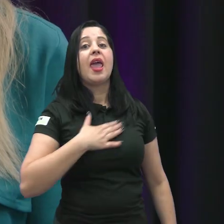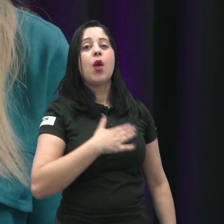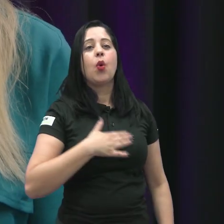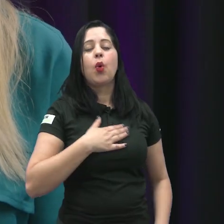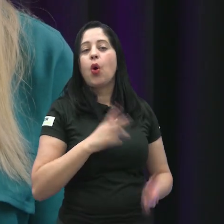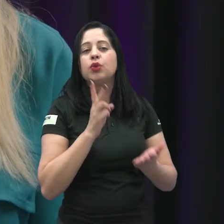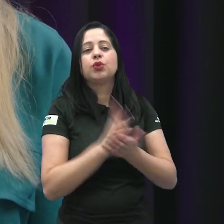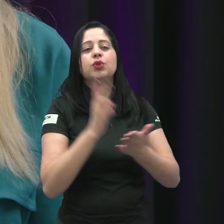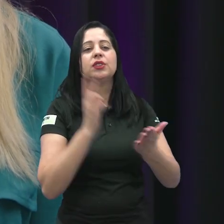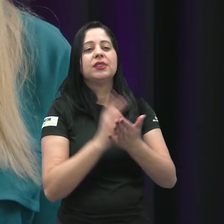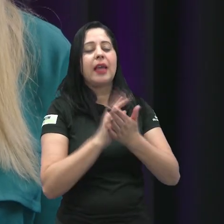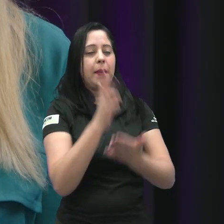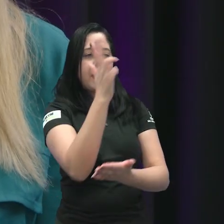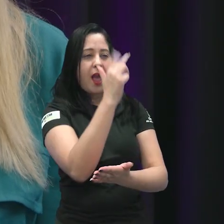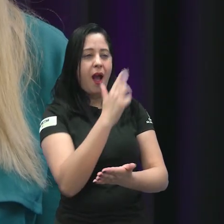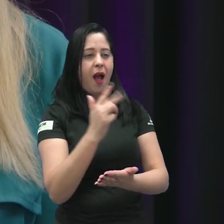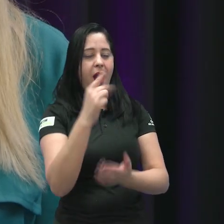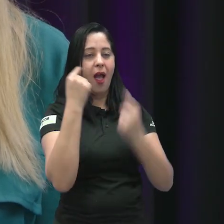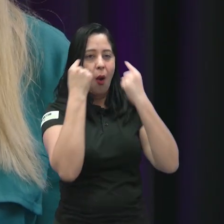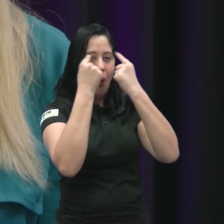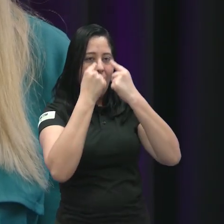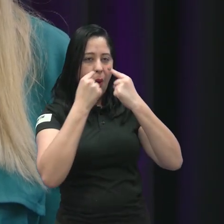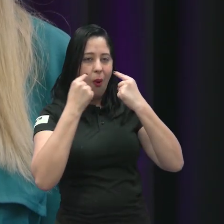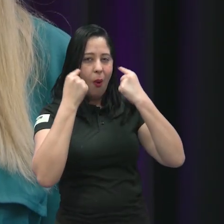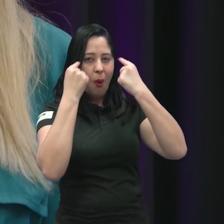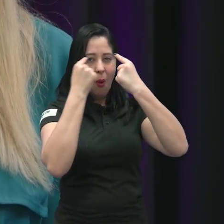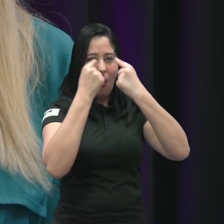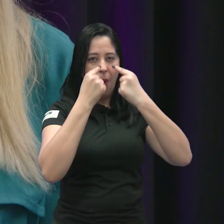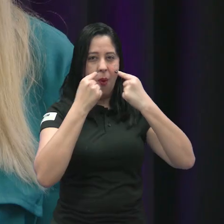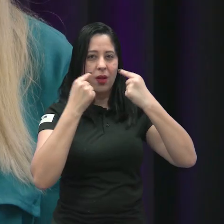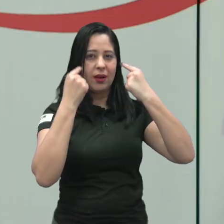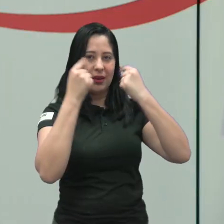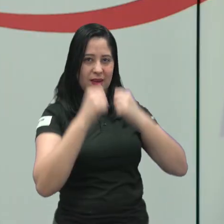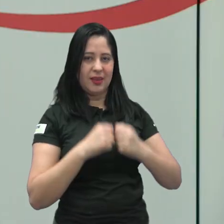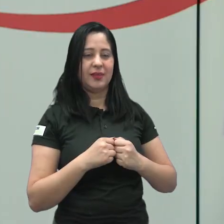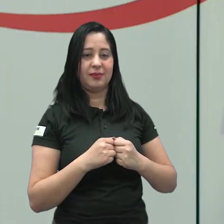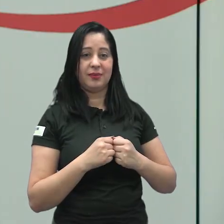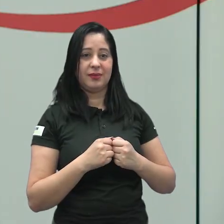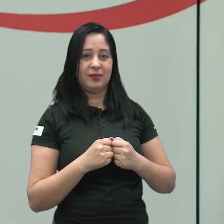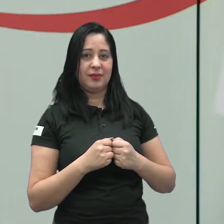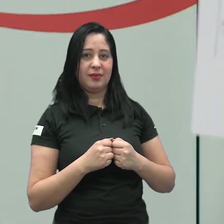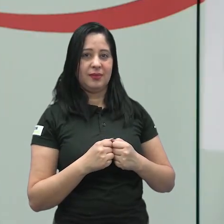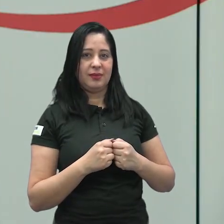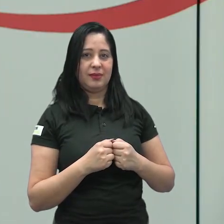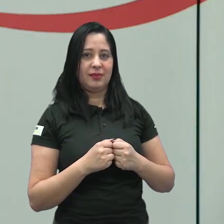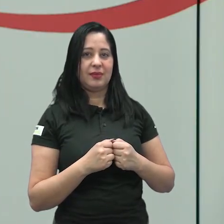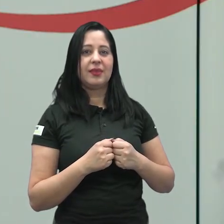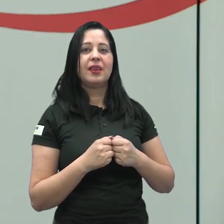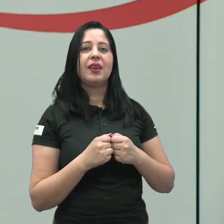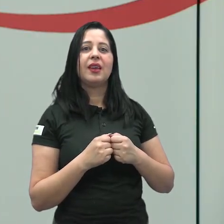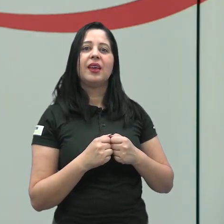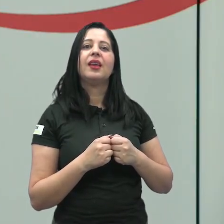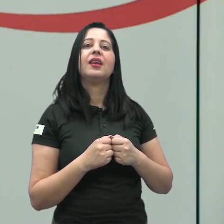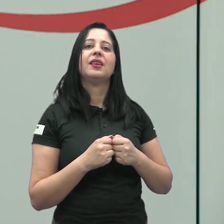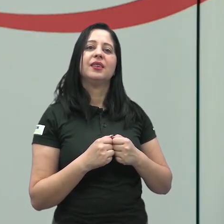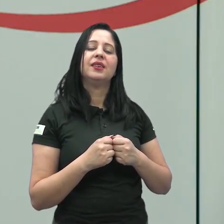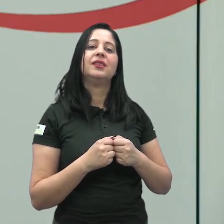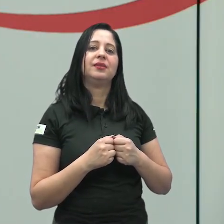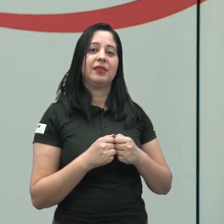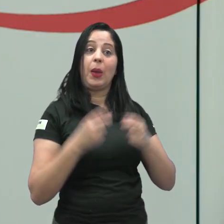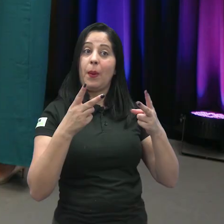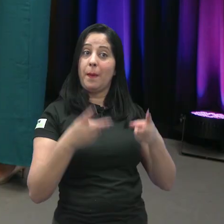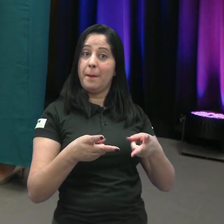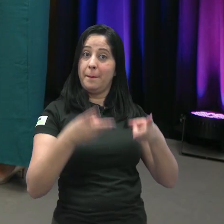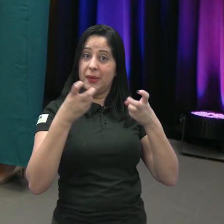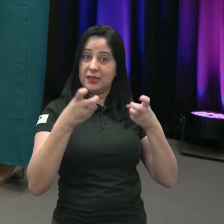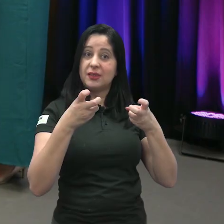começar pelo olhar. É o que todo mundo fala pra mim, pelo menos. O olhar é bem marcante. Eu já percebi que é a parte que